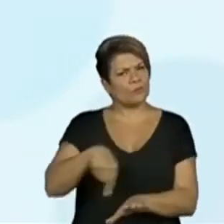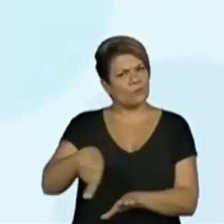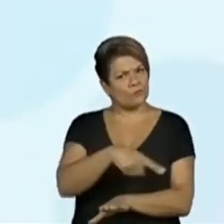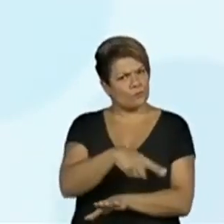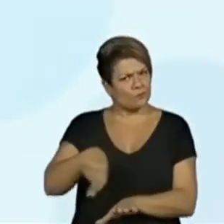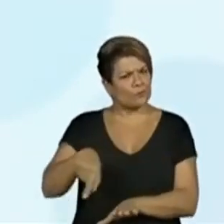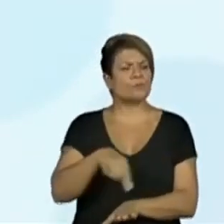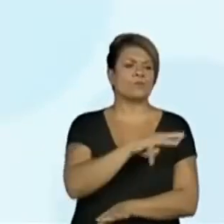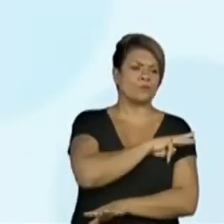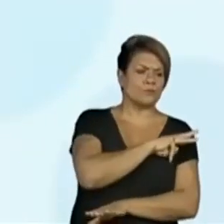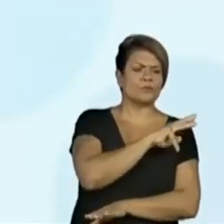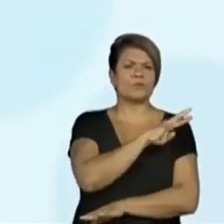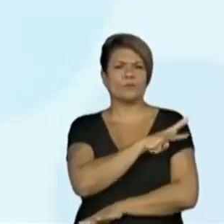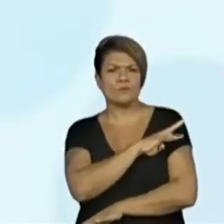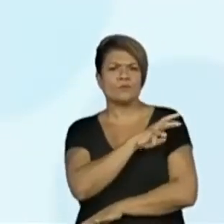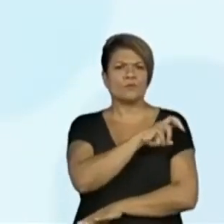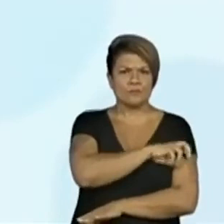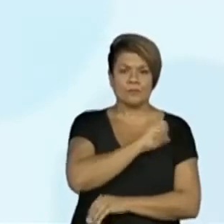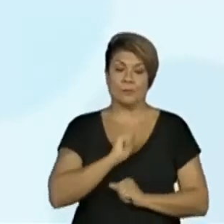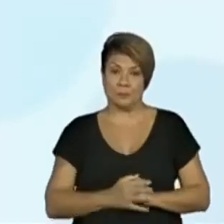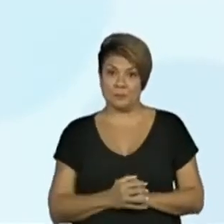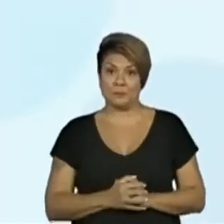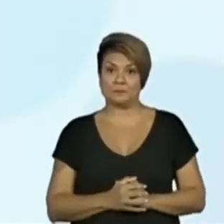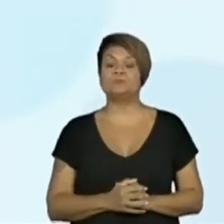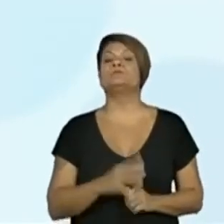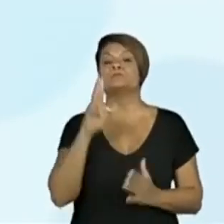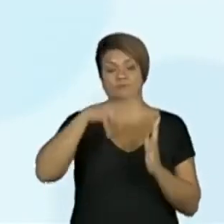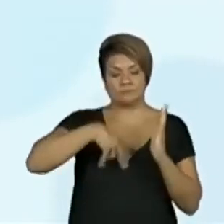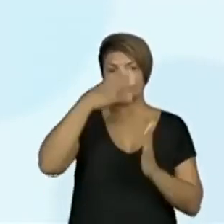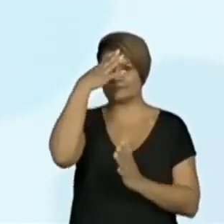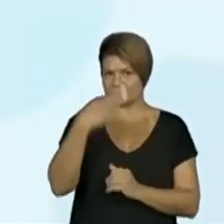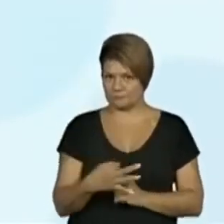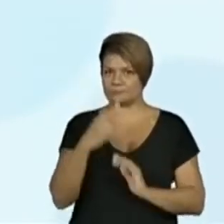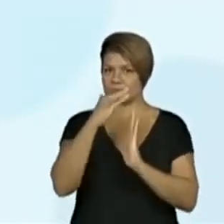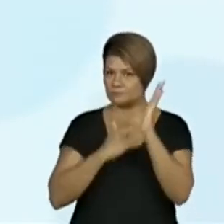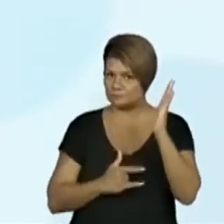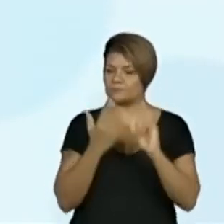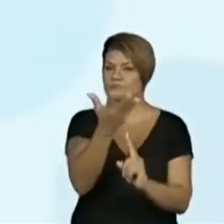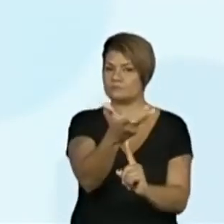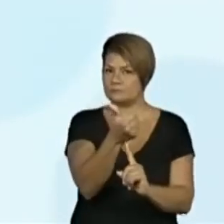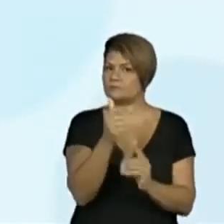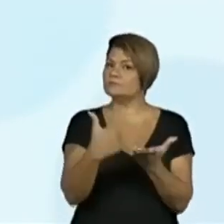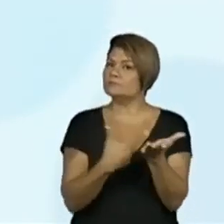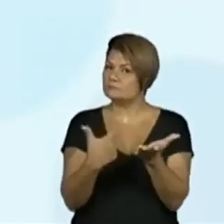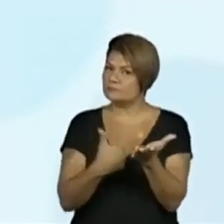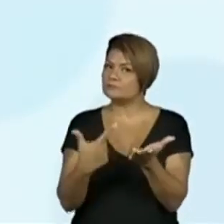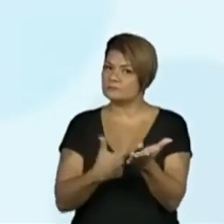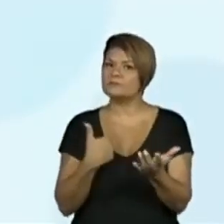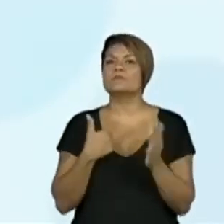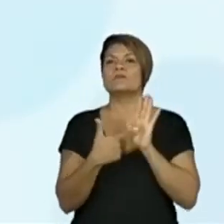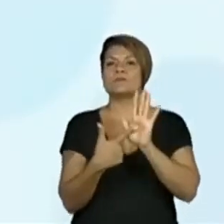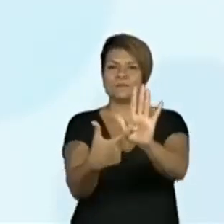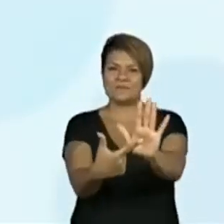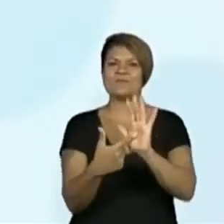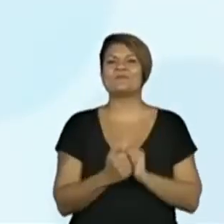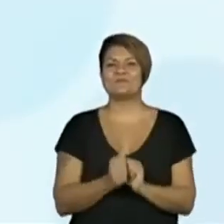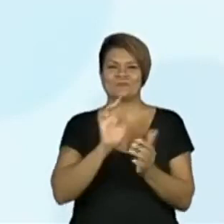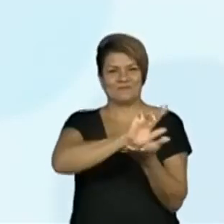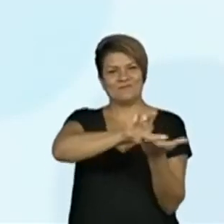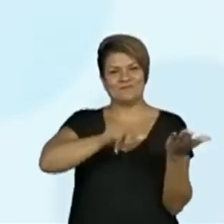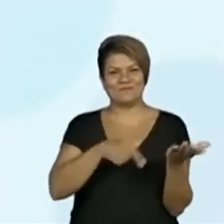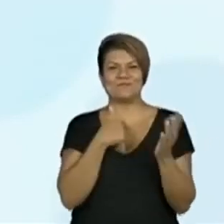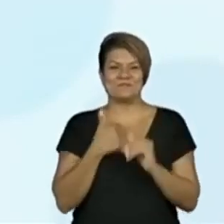quinto ano, que é ler e compreender com uma certa autonomia textos do campo artístico literário, que apresente diferentes cenários